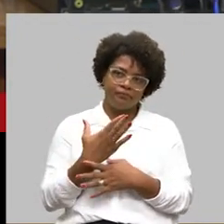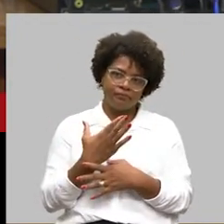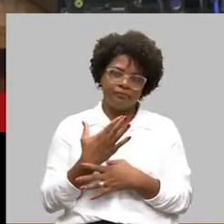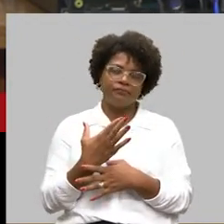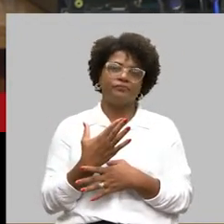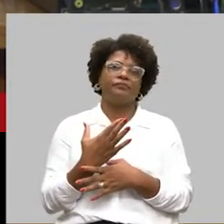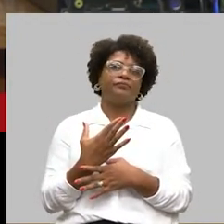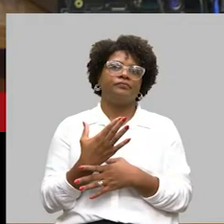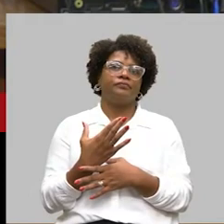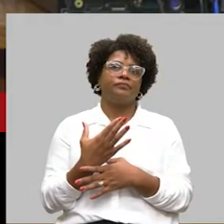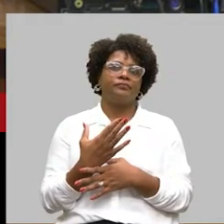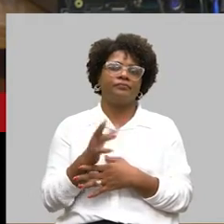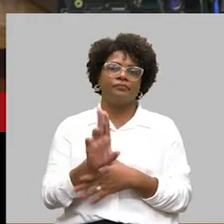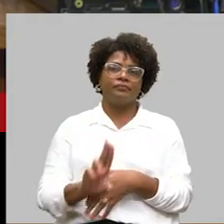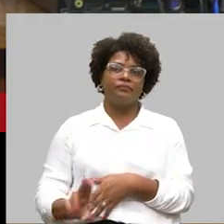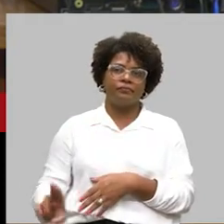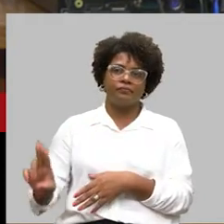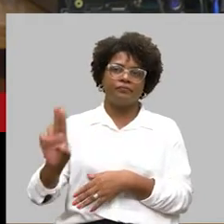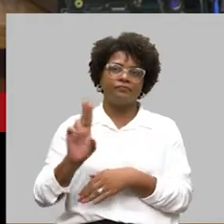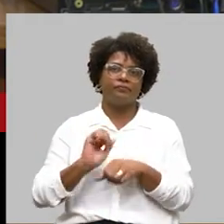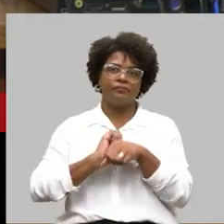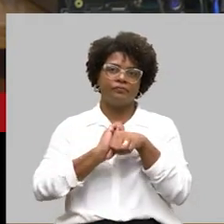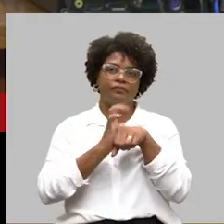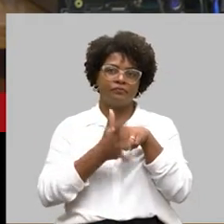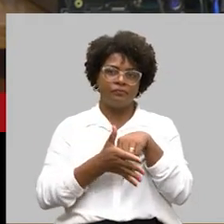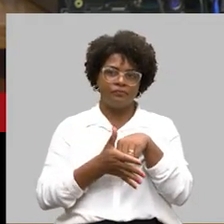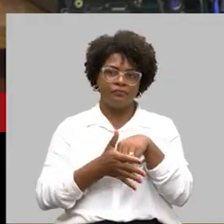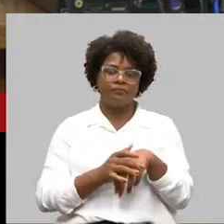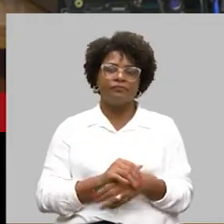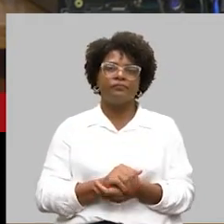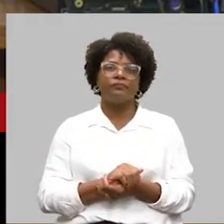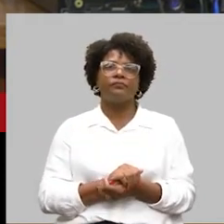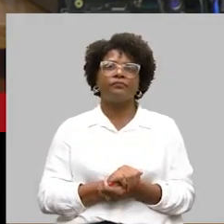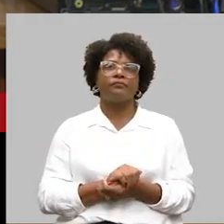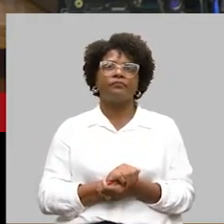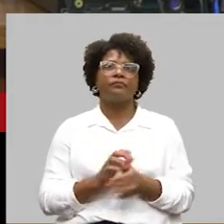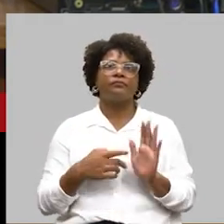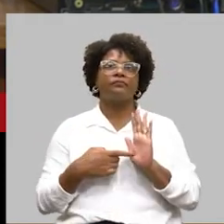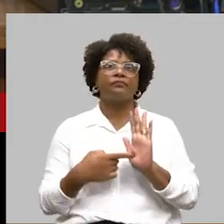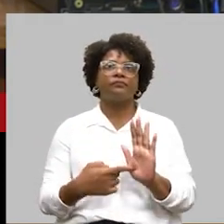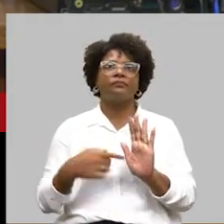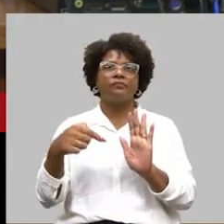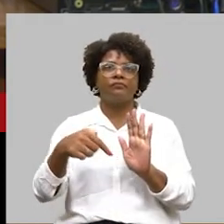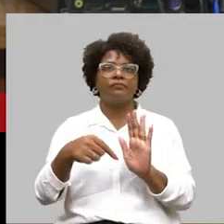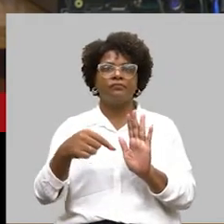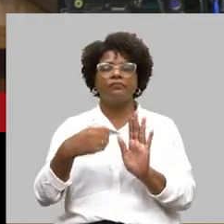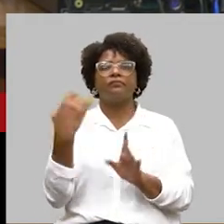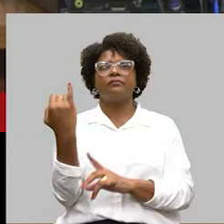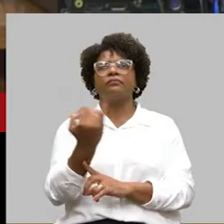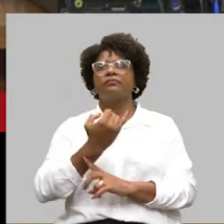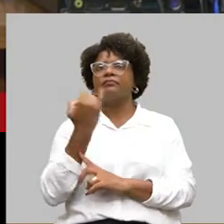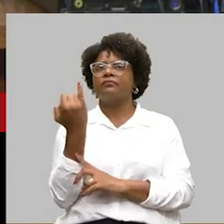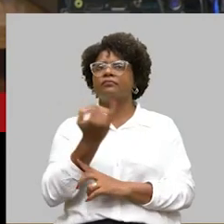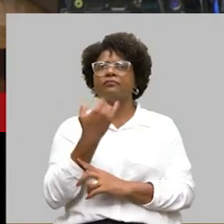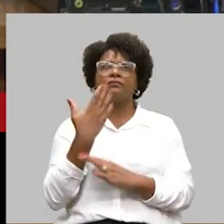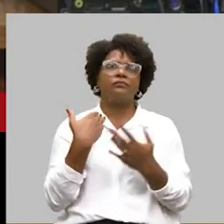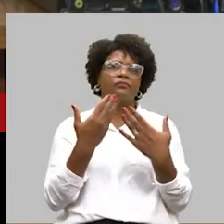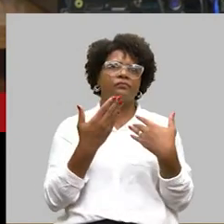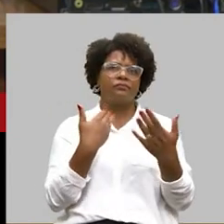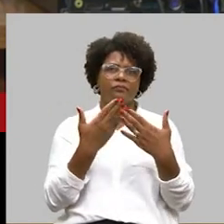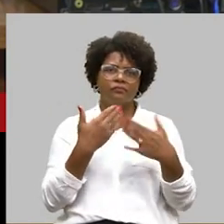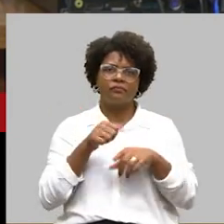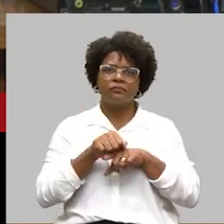eh Universidade eh eu destaco a importância da discussão dessas